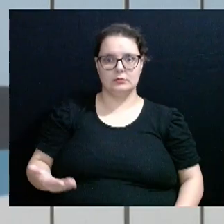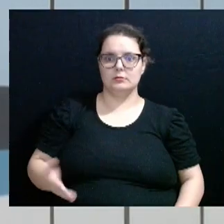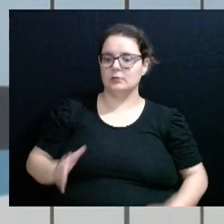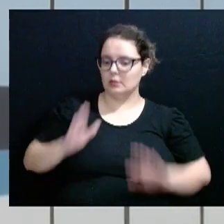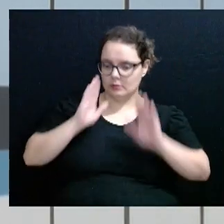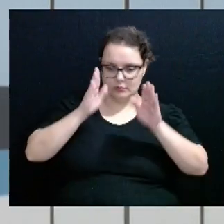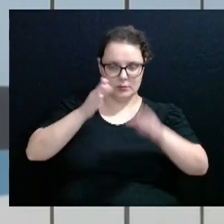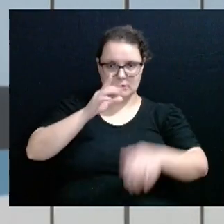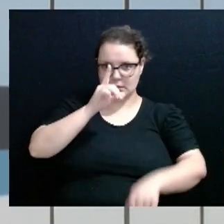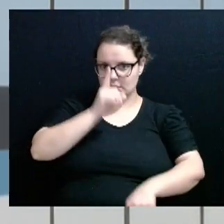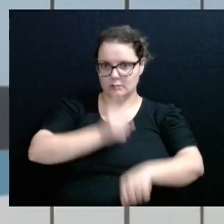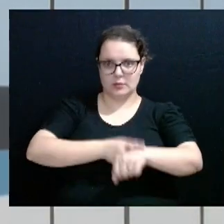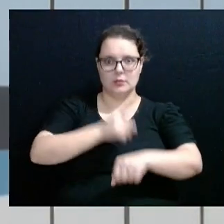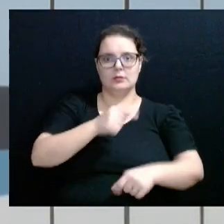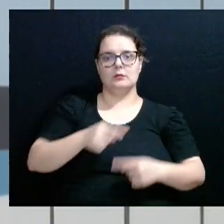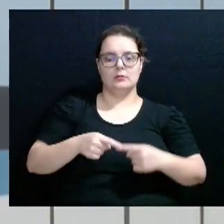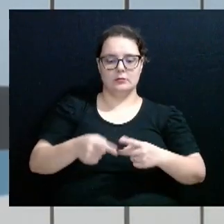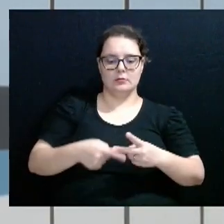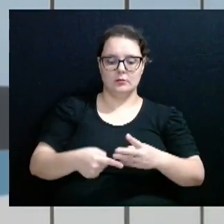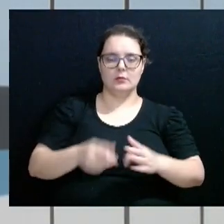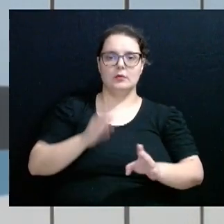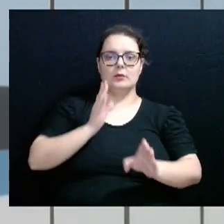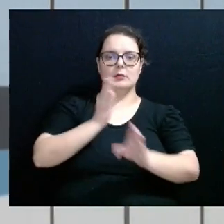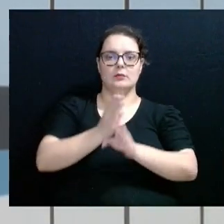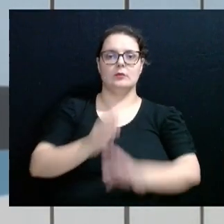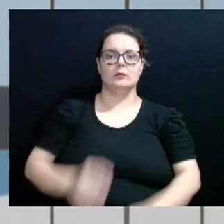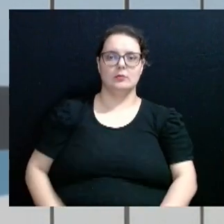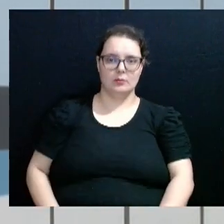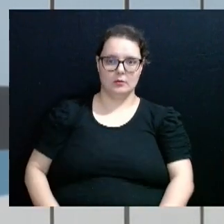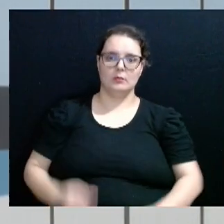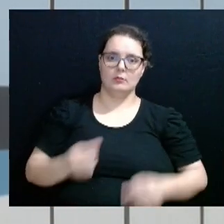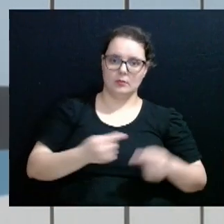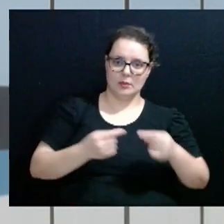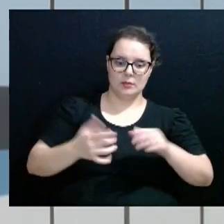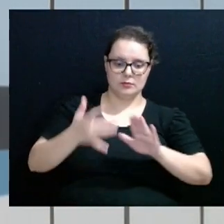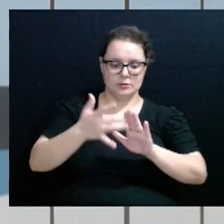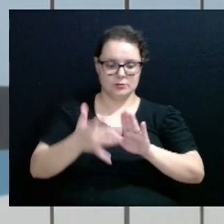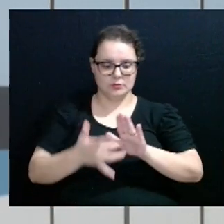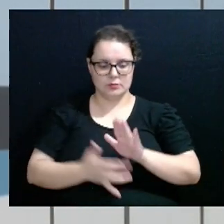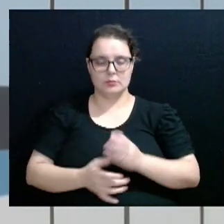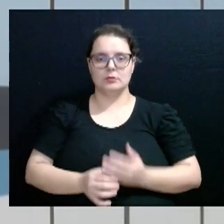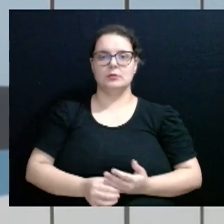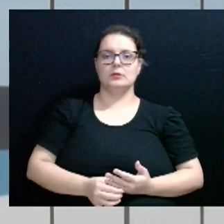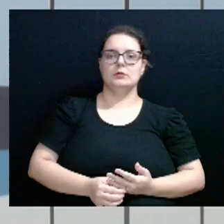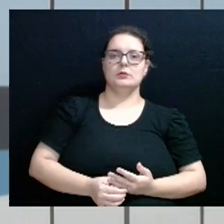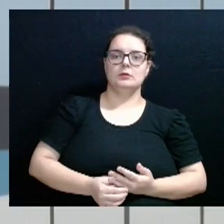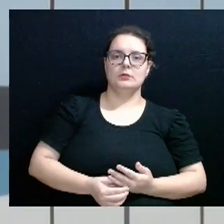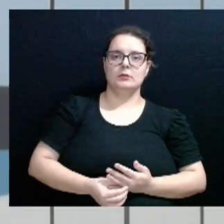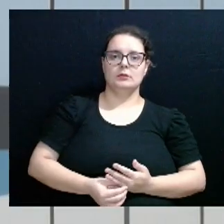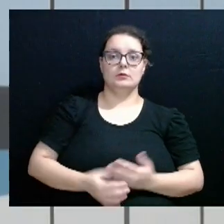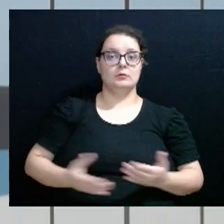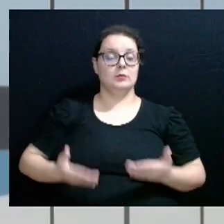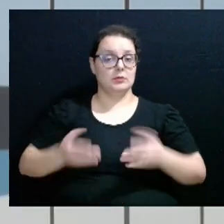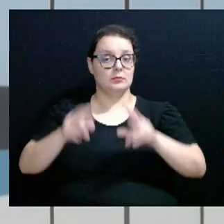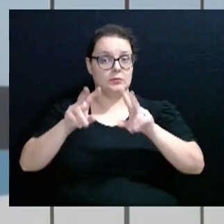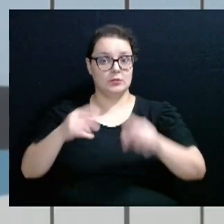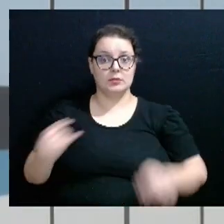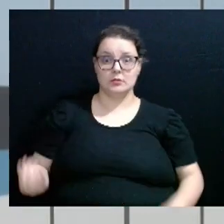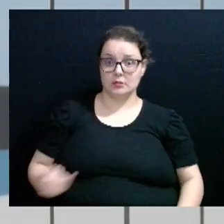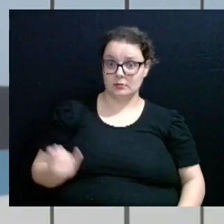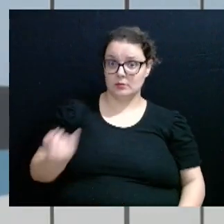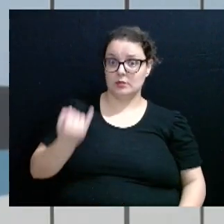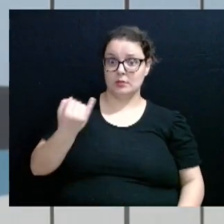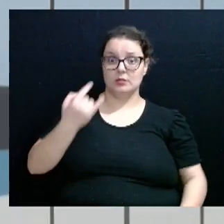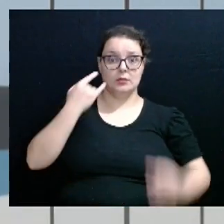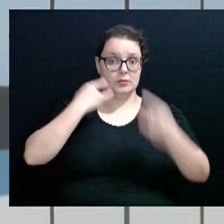os jornalistas se encontram para discutir as pautas, para trazer temas que são relevantes de interesse público para a